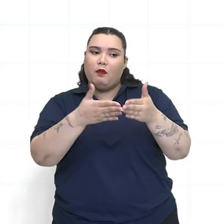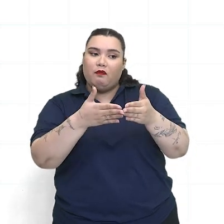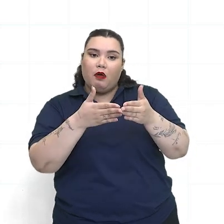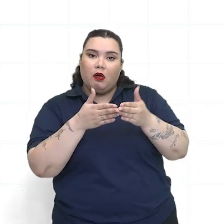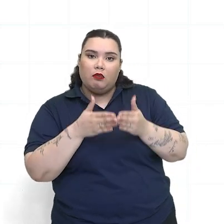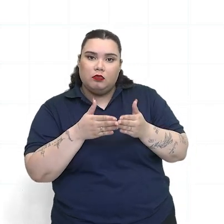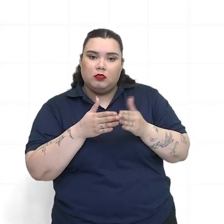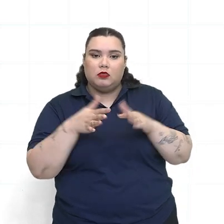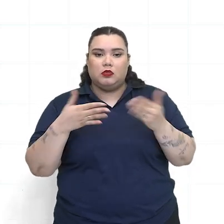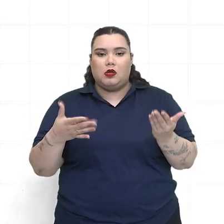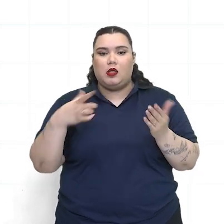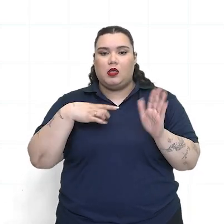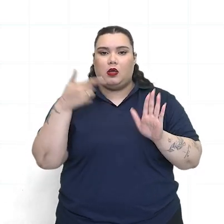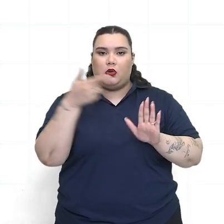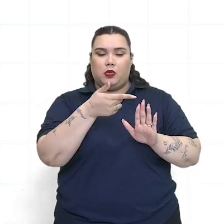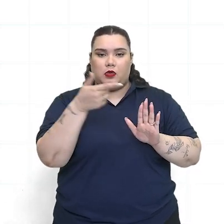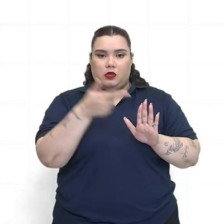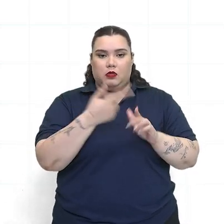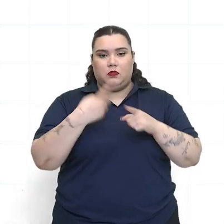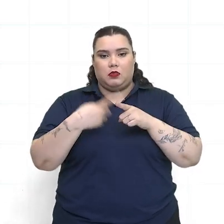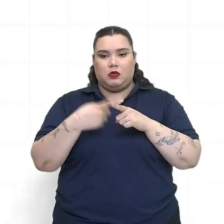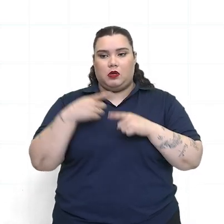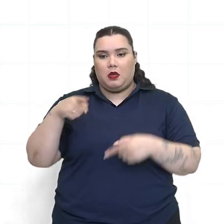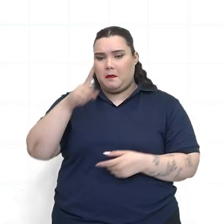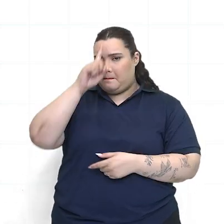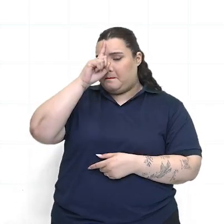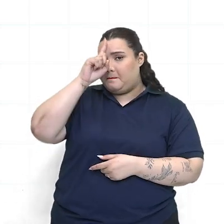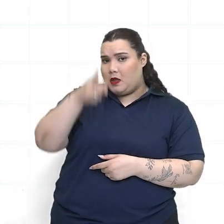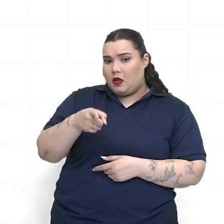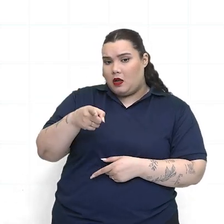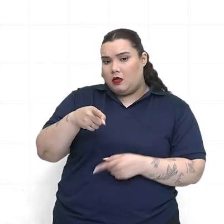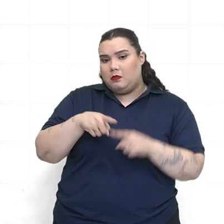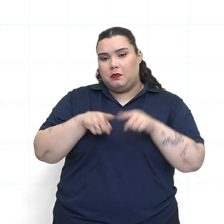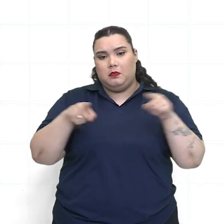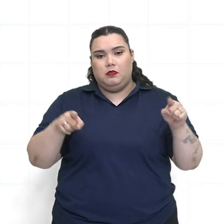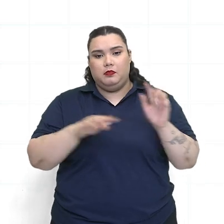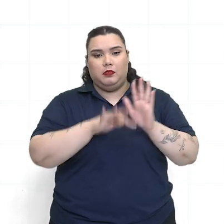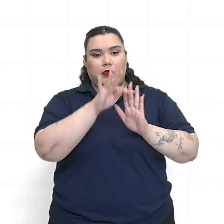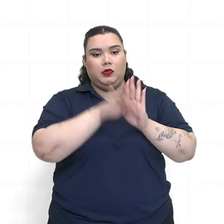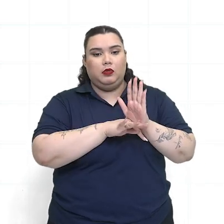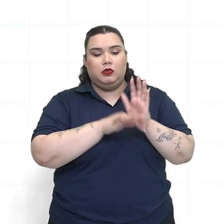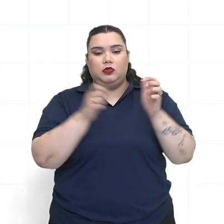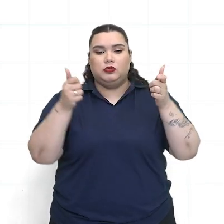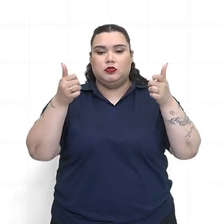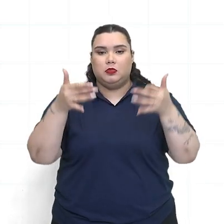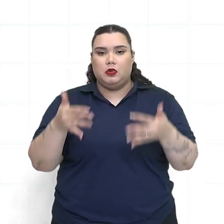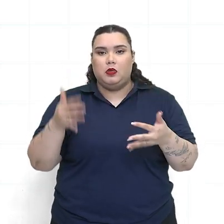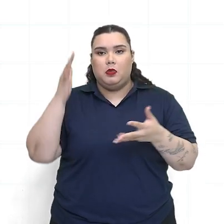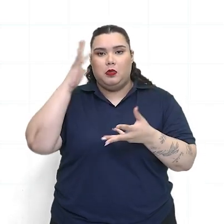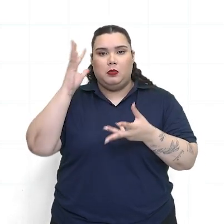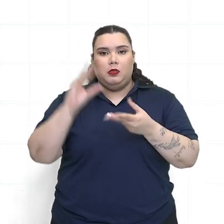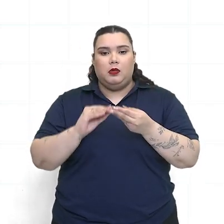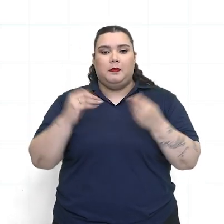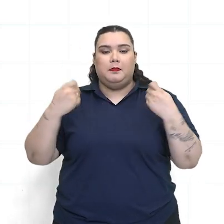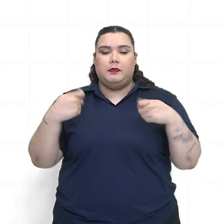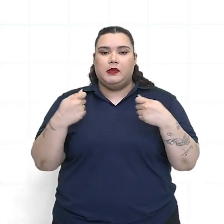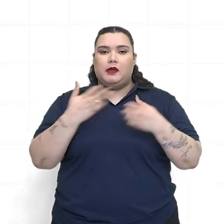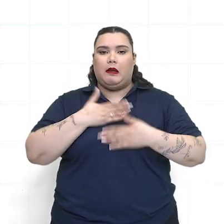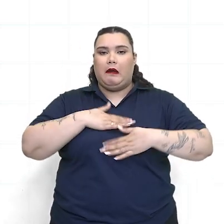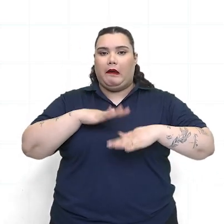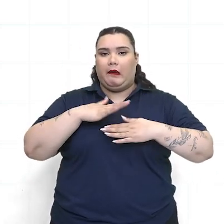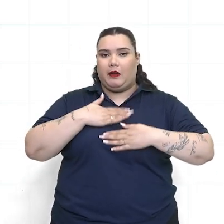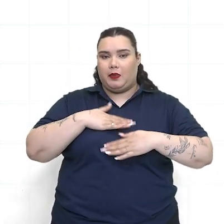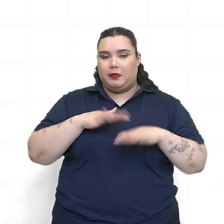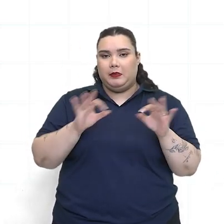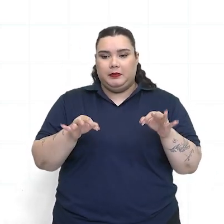aí está havendo a ironia nesse sentido, de que ele está sendo imperativo, mas que o texto dá a entender que a gentileza é